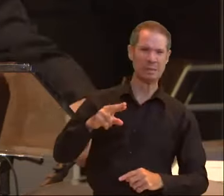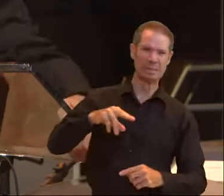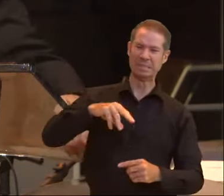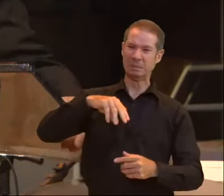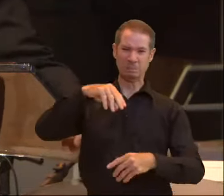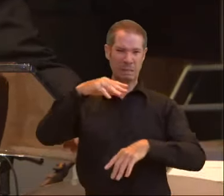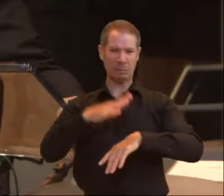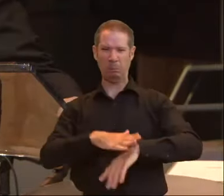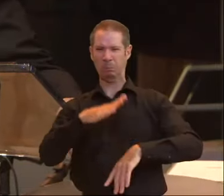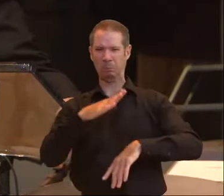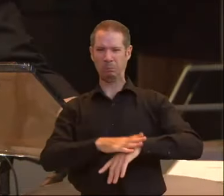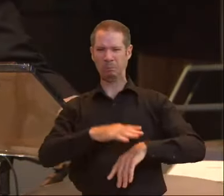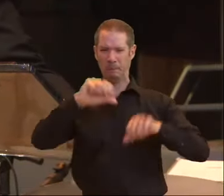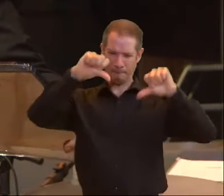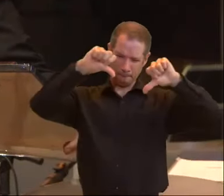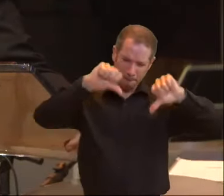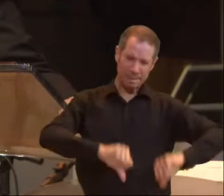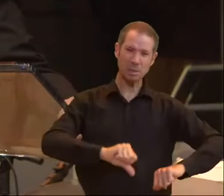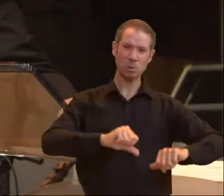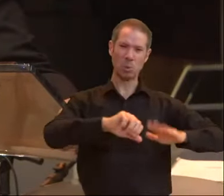maiores atrocidades.